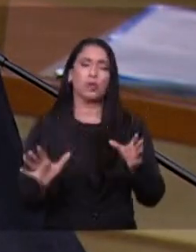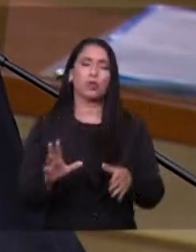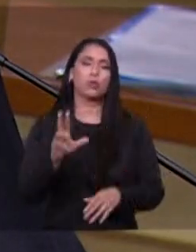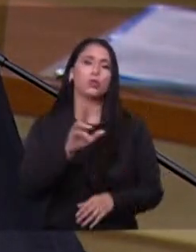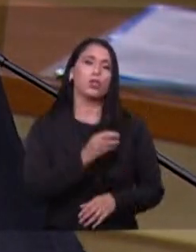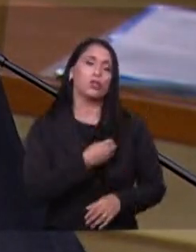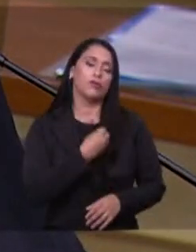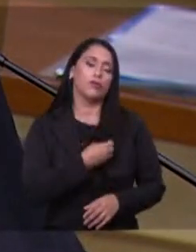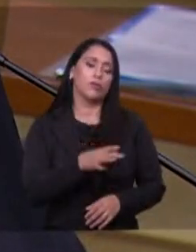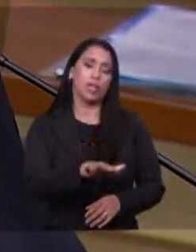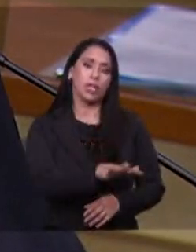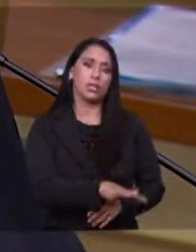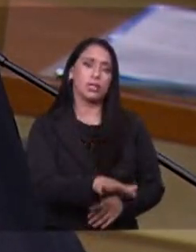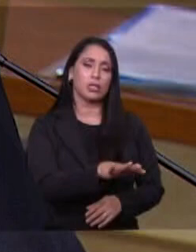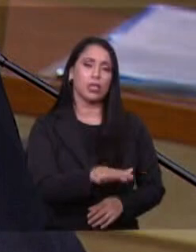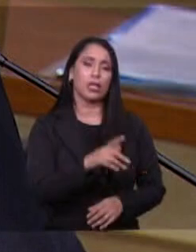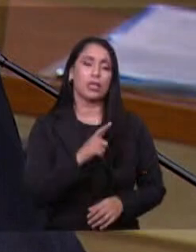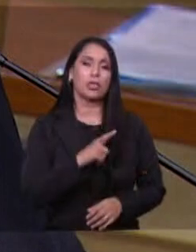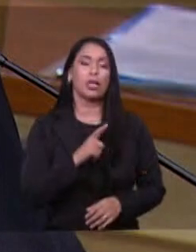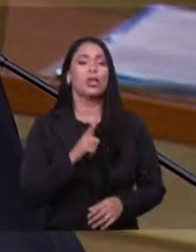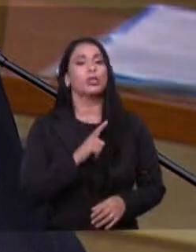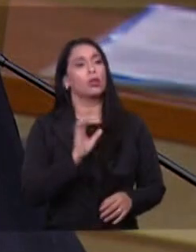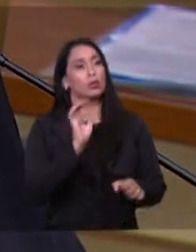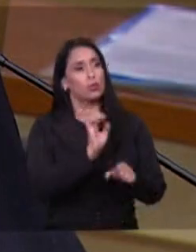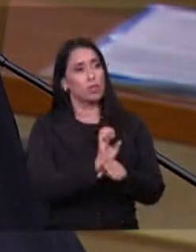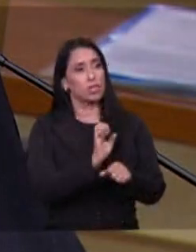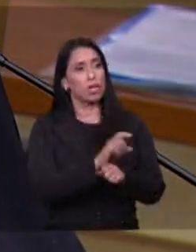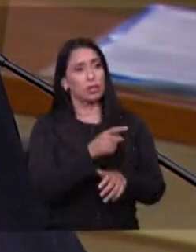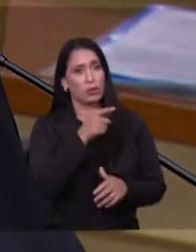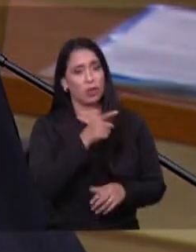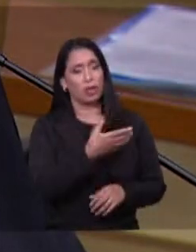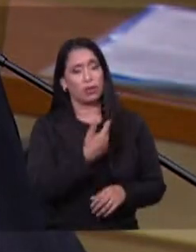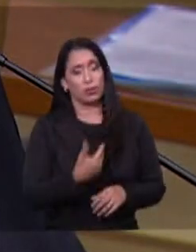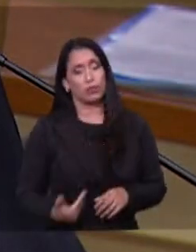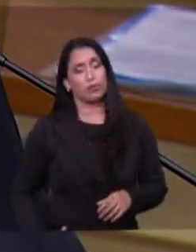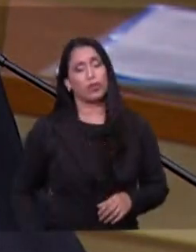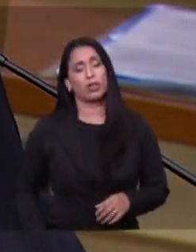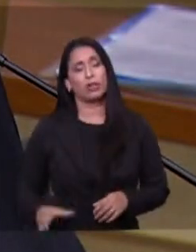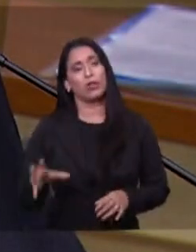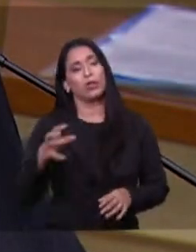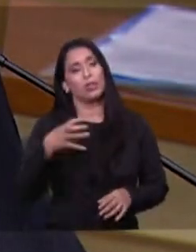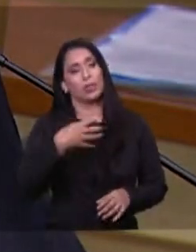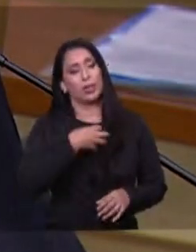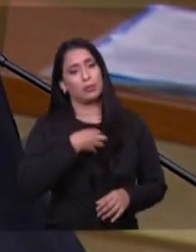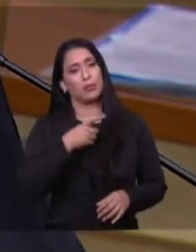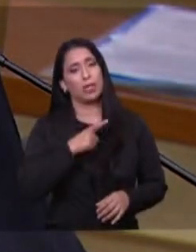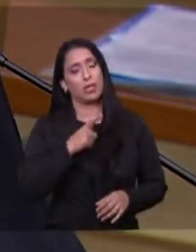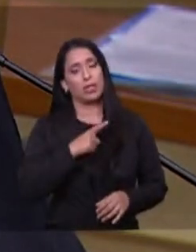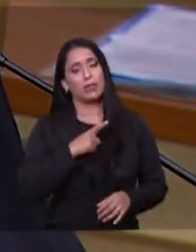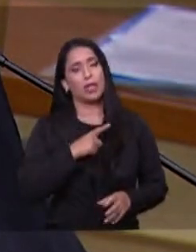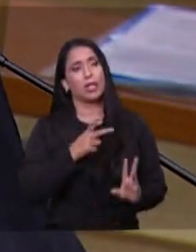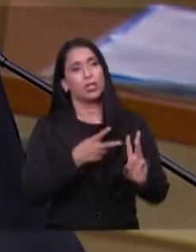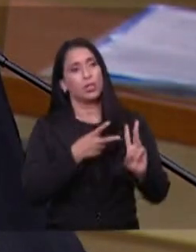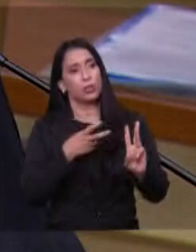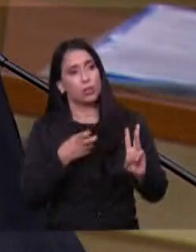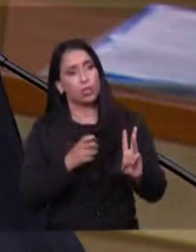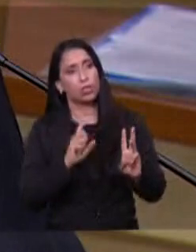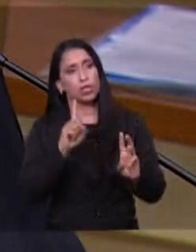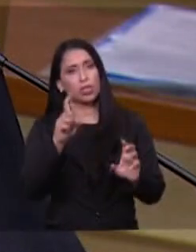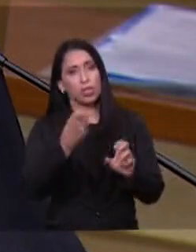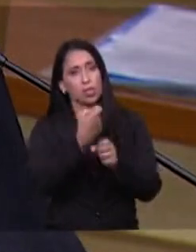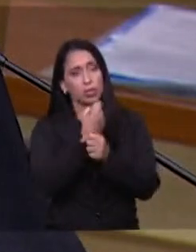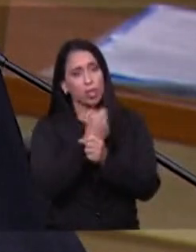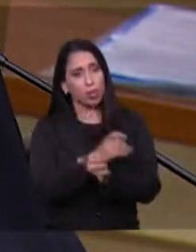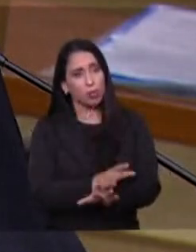terras. Em outras palavras, o Estado da Bahia avançou no reconhecimento de comunidades tradicionais, indo além dos indígenas e dos quilombolas,